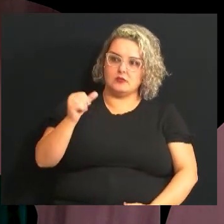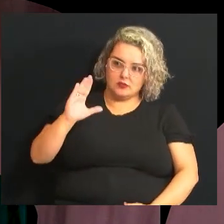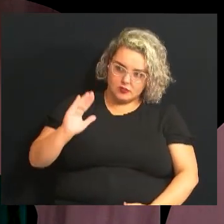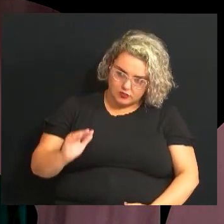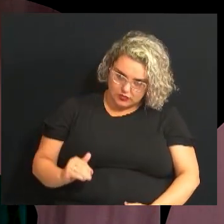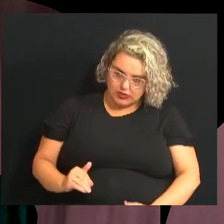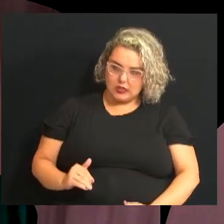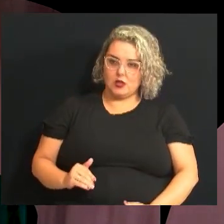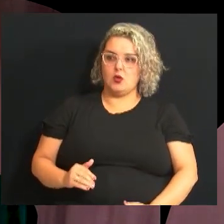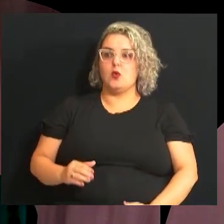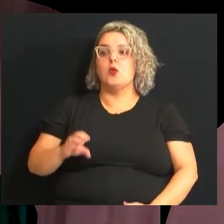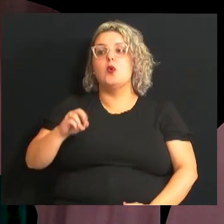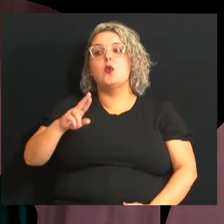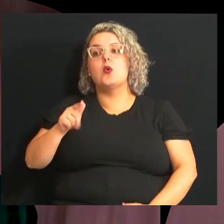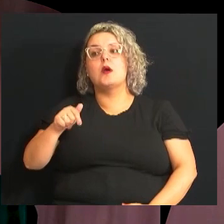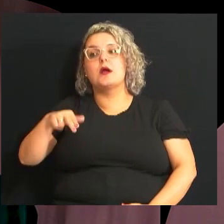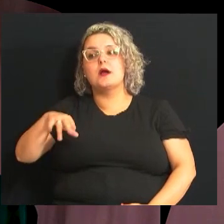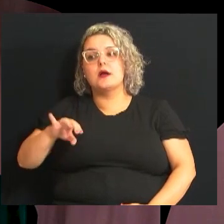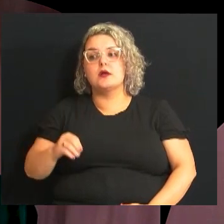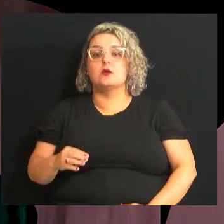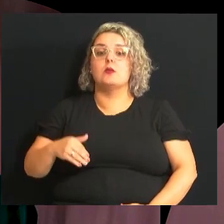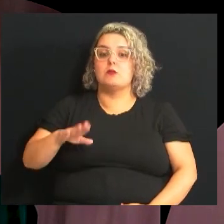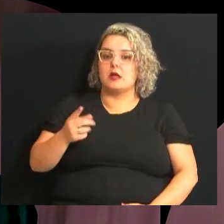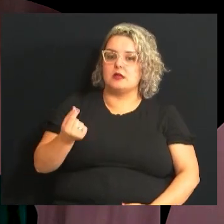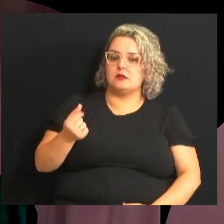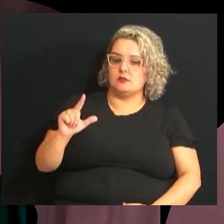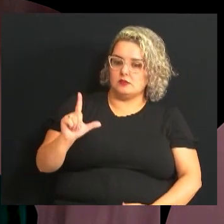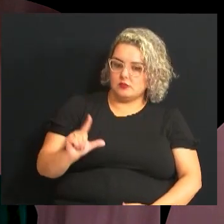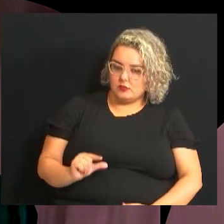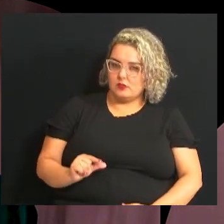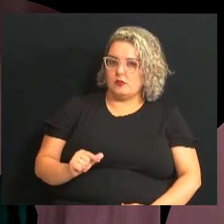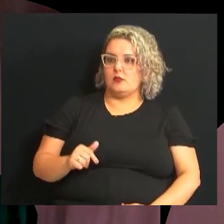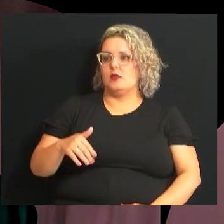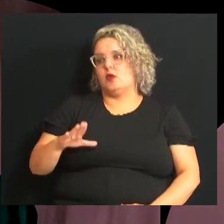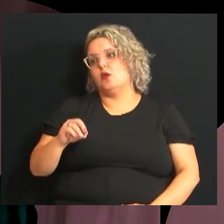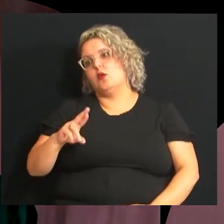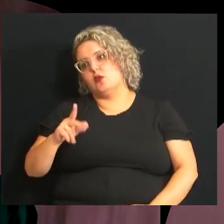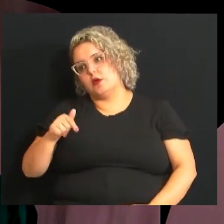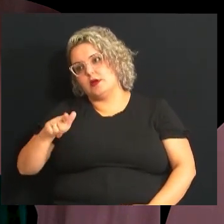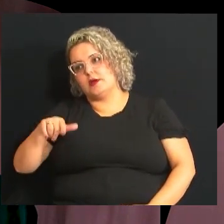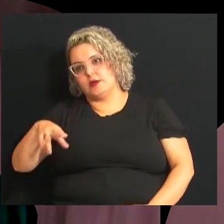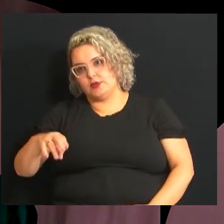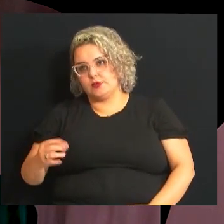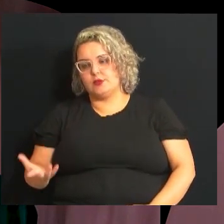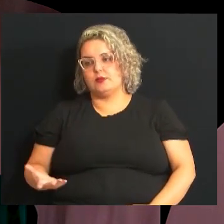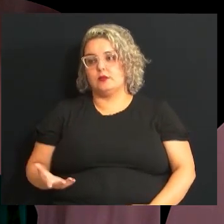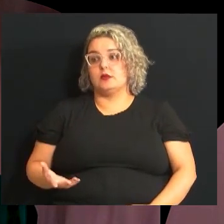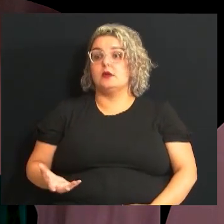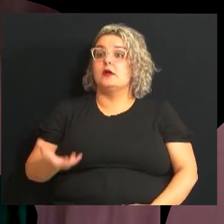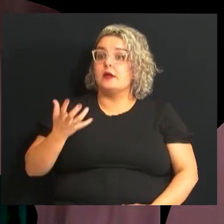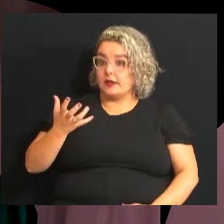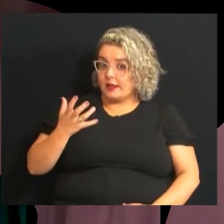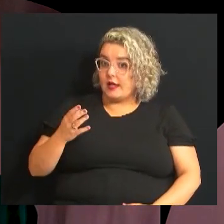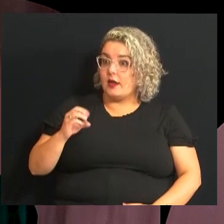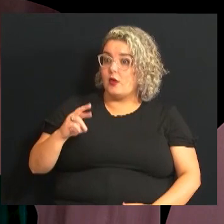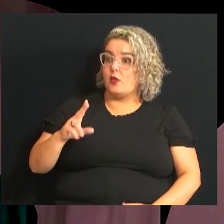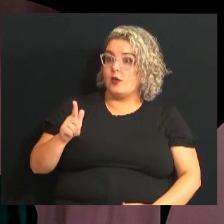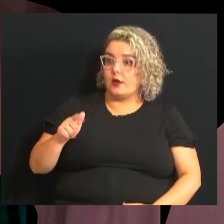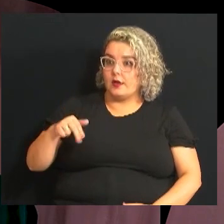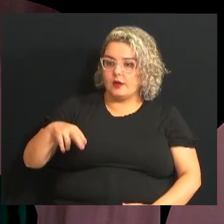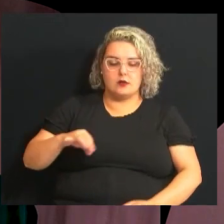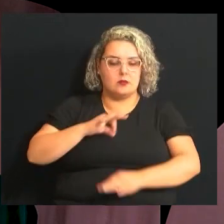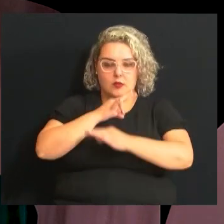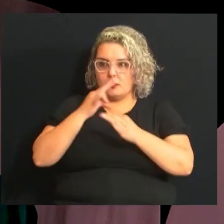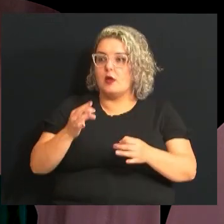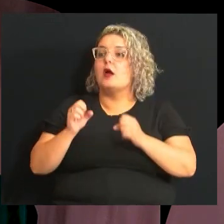10 a 15% mais barato. Então a gente consegue tornar, em muitos casos, o orgânico mais barato que o não orgânico. O que daí torna para a pessoa